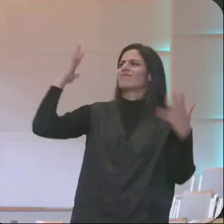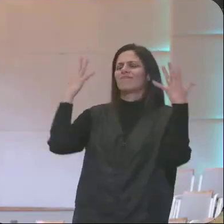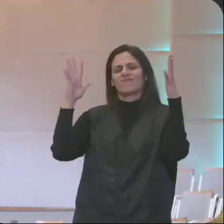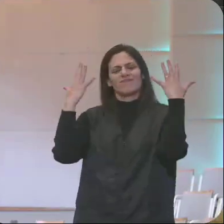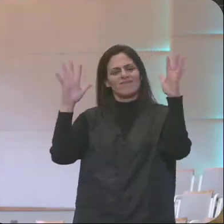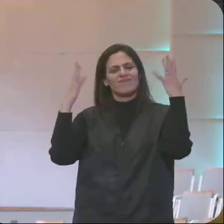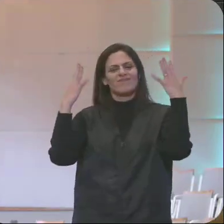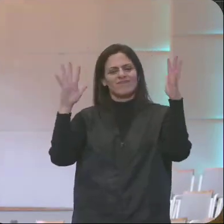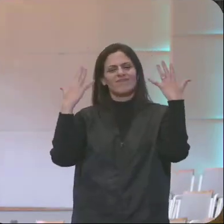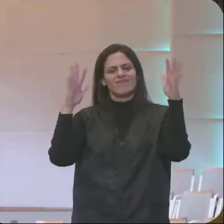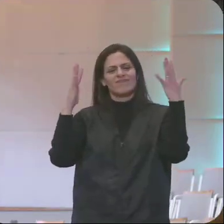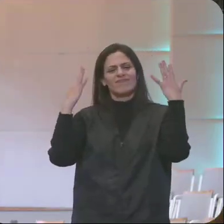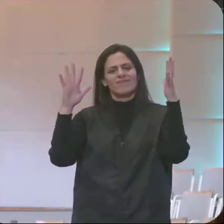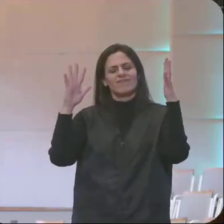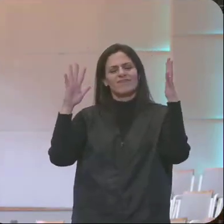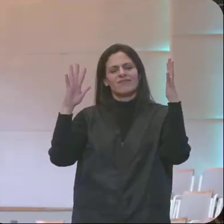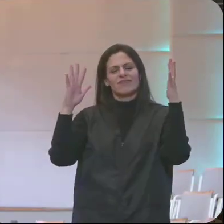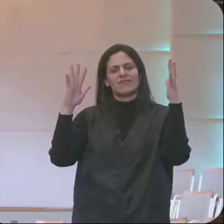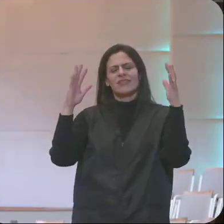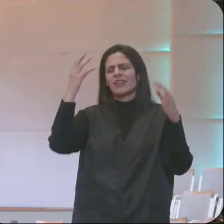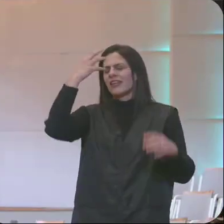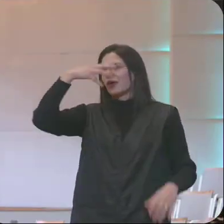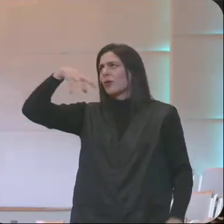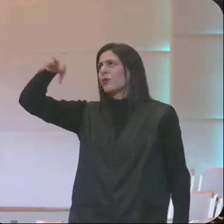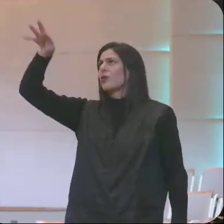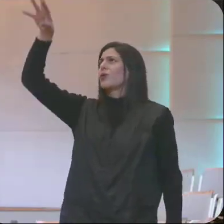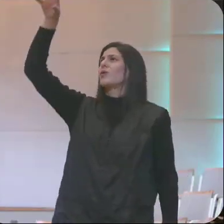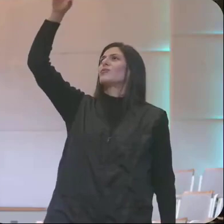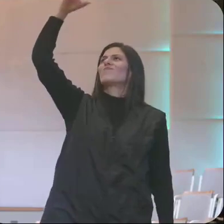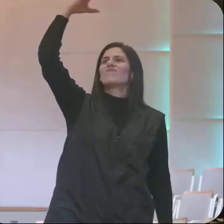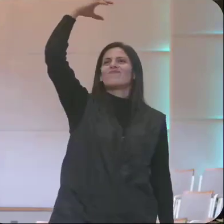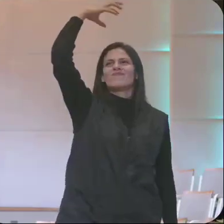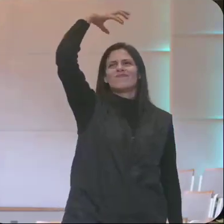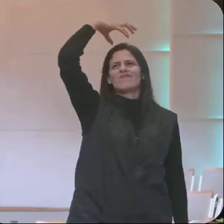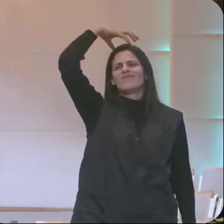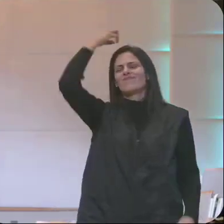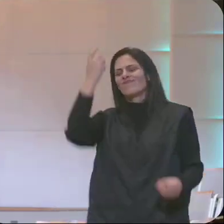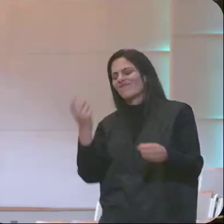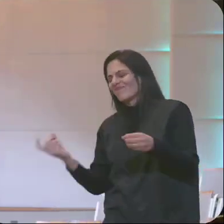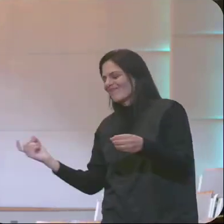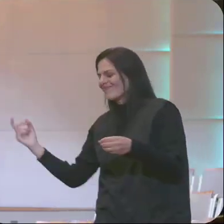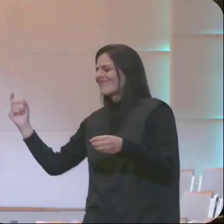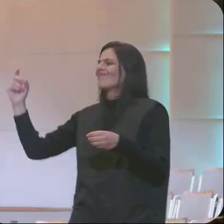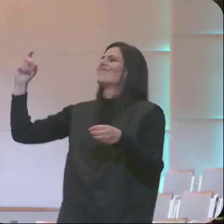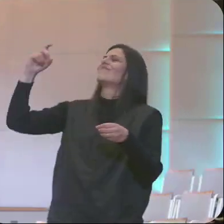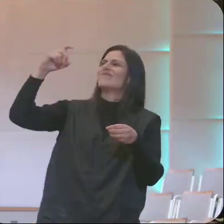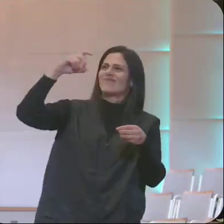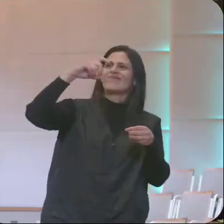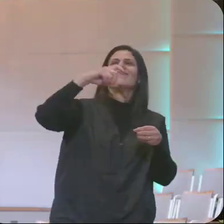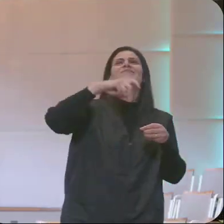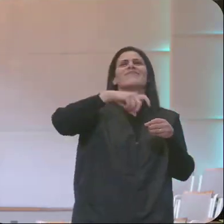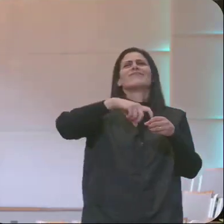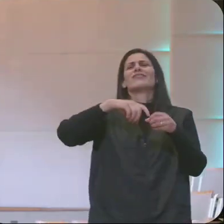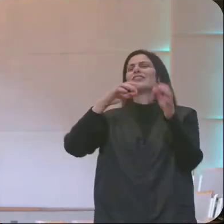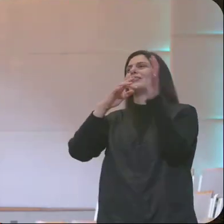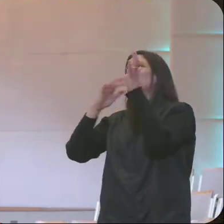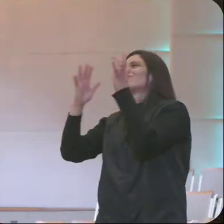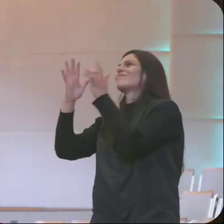O rei está voltando.